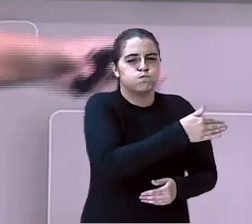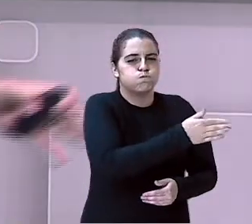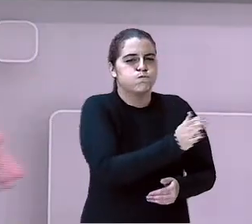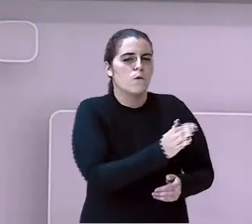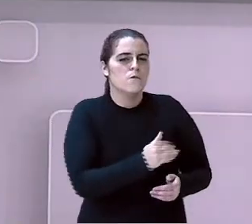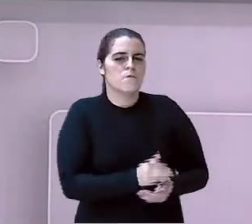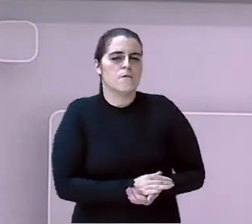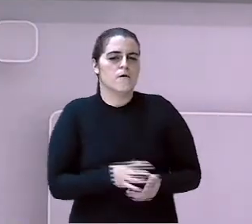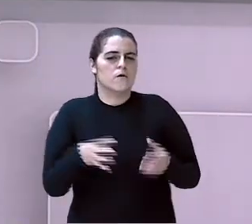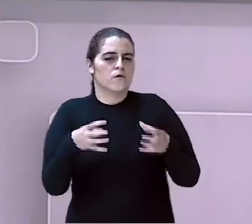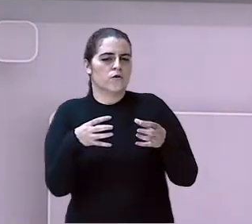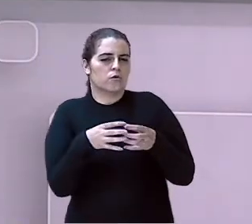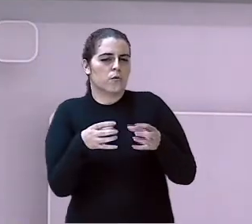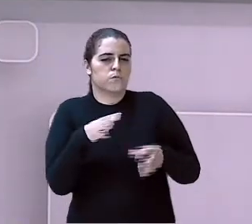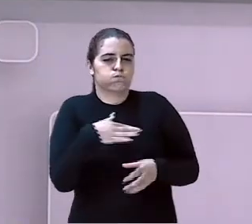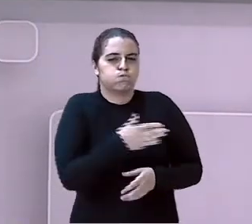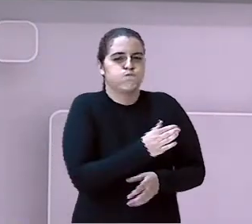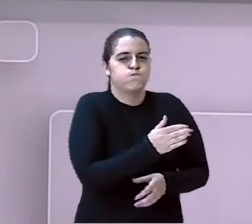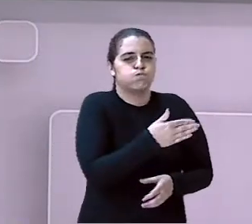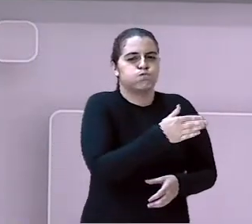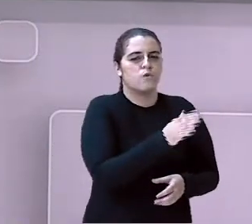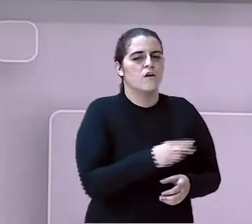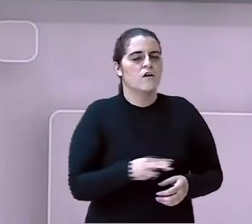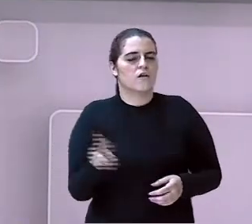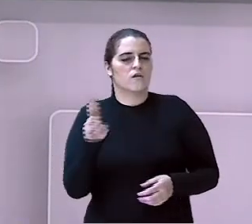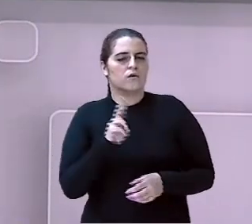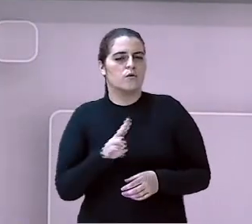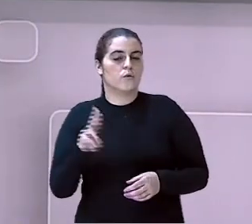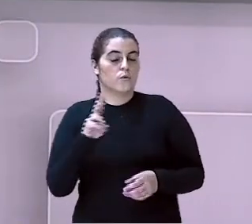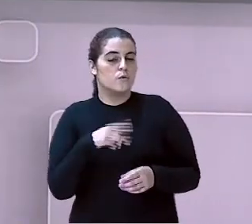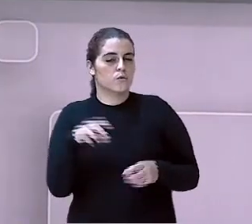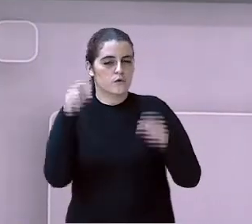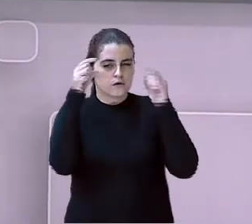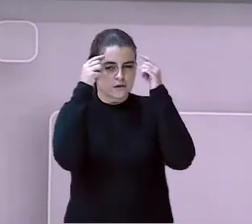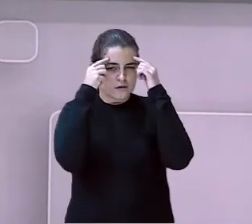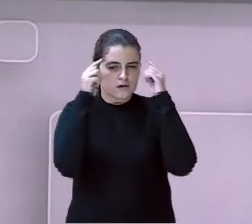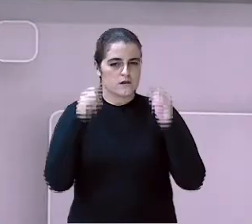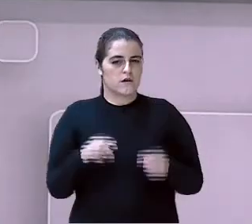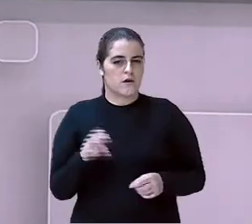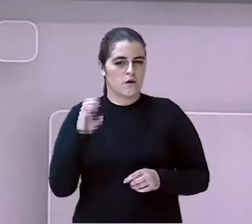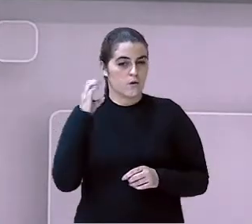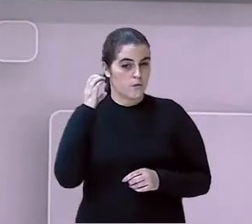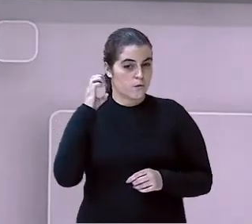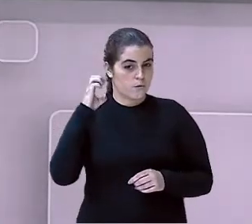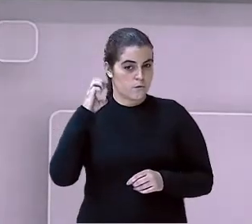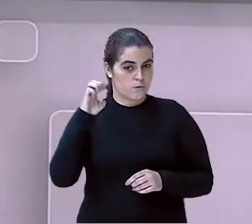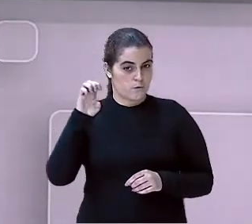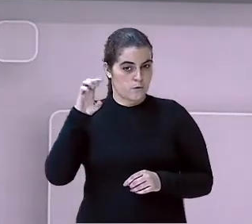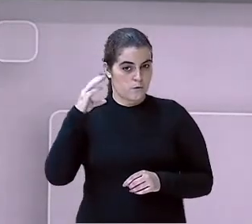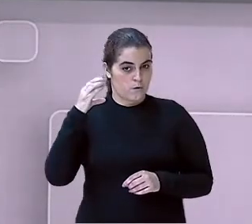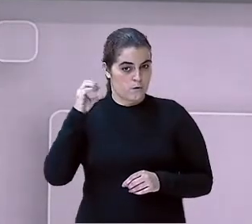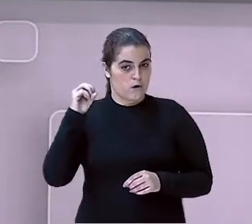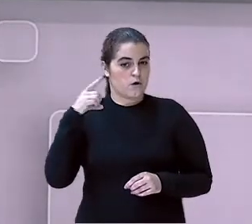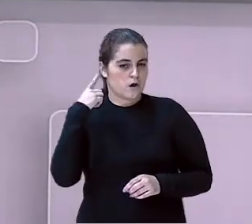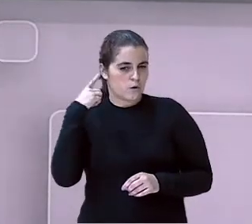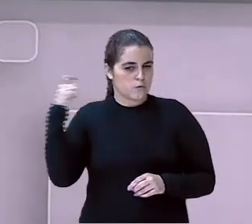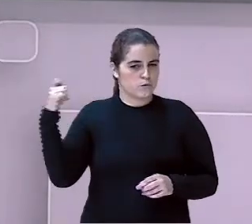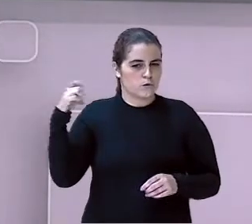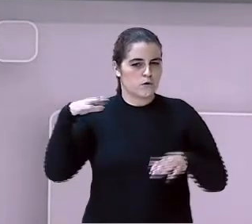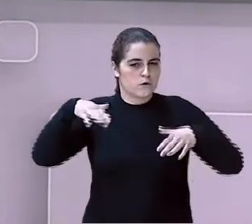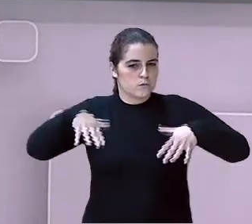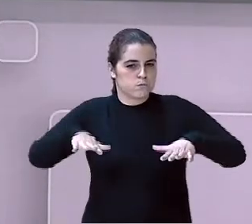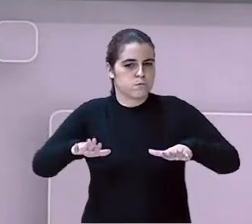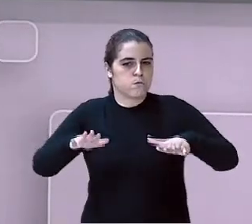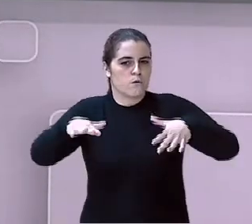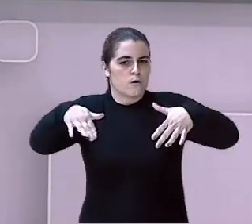muito peixe reunido, eles usam a ecolocalização, que faz a mesma coisa, emite um som e vai às